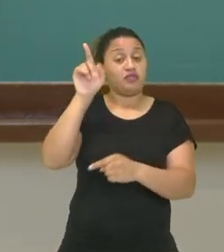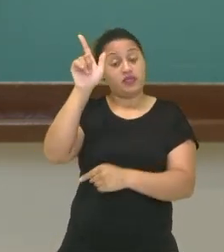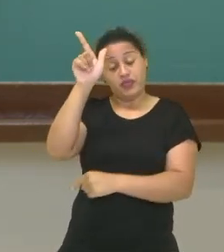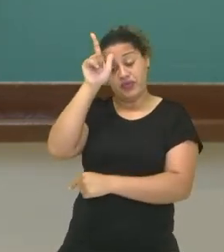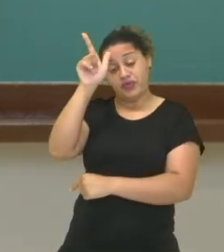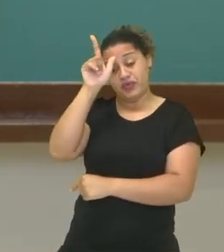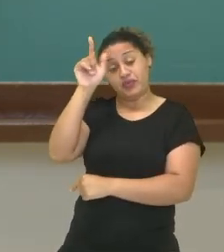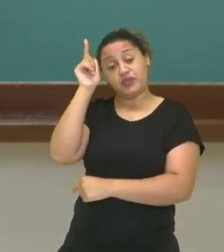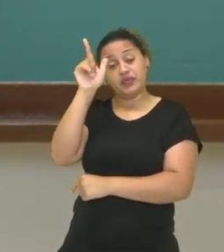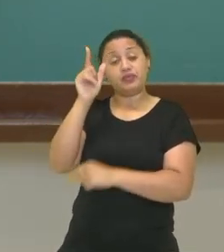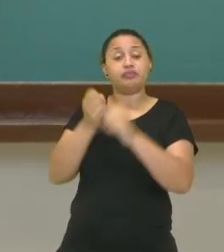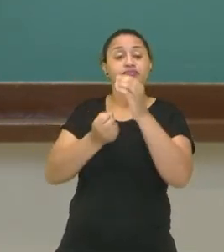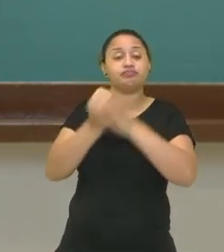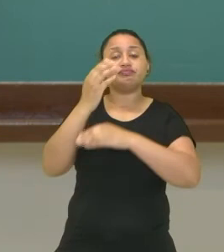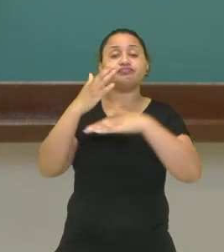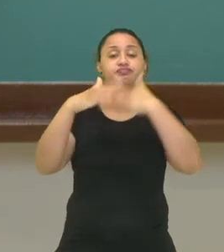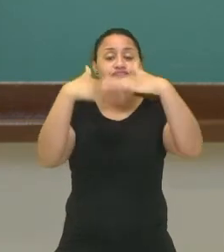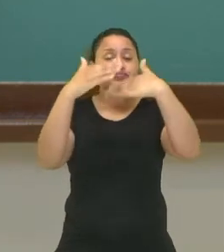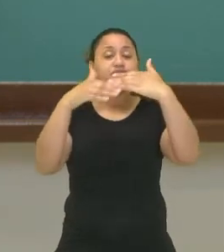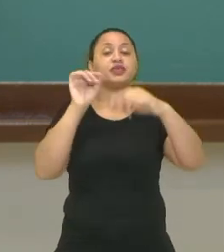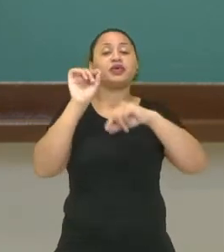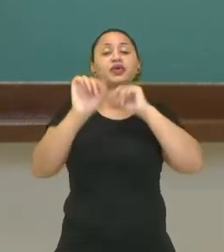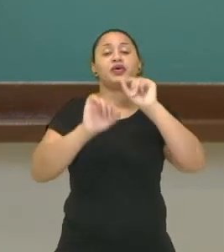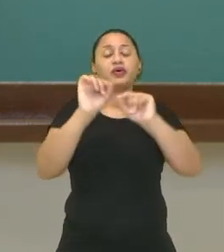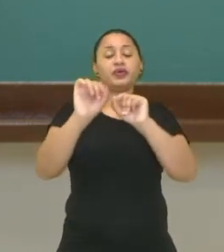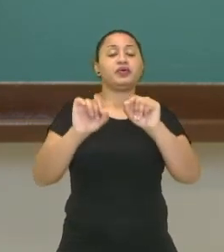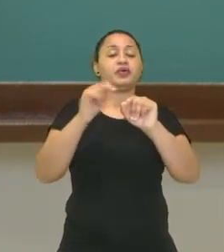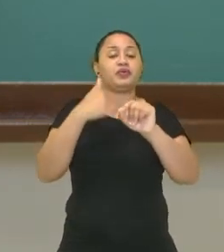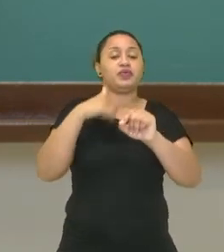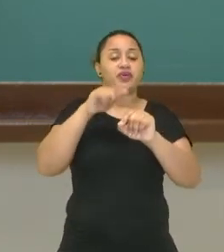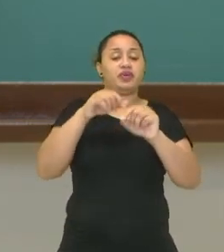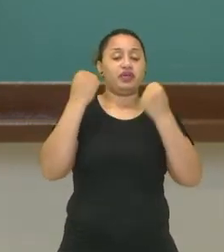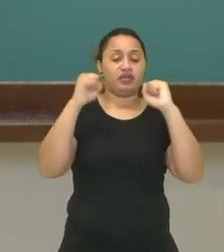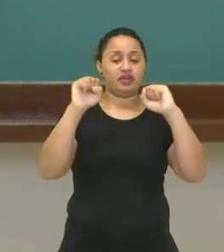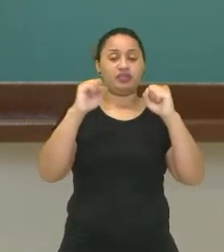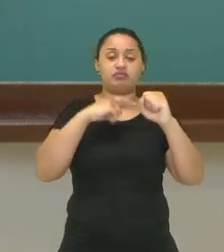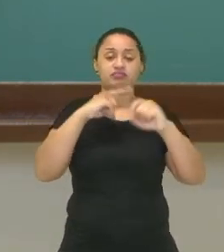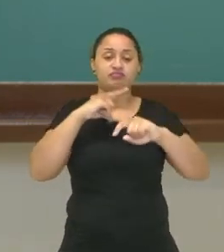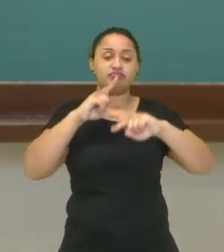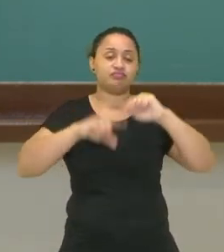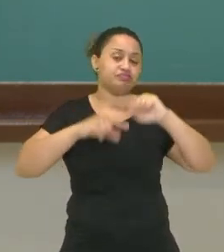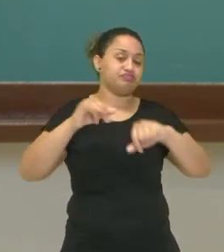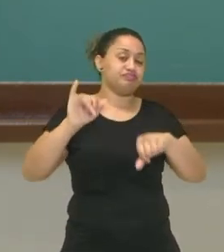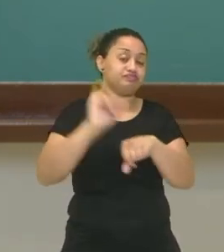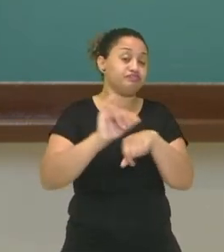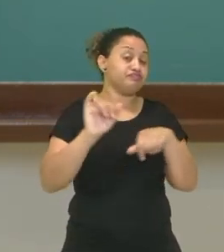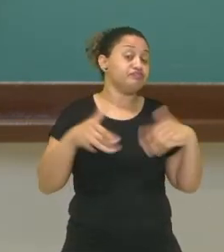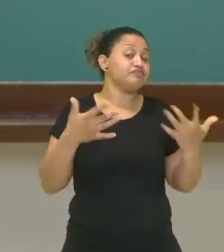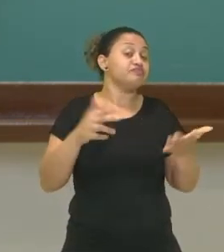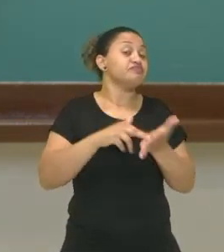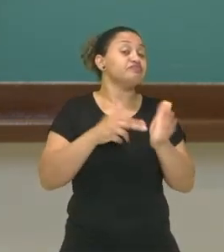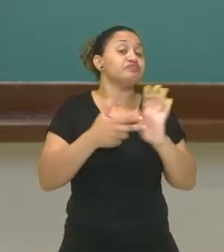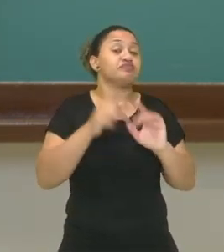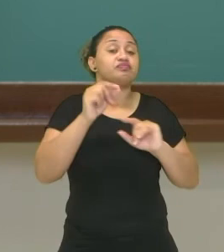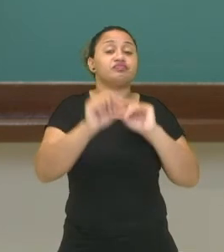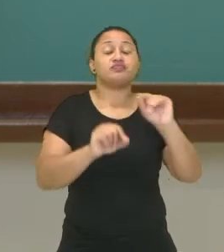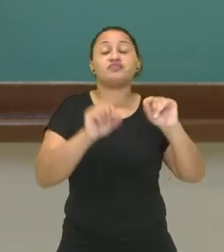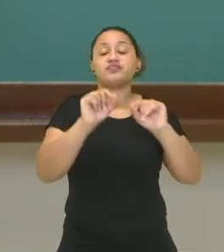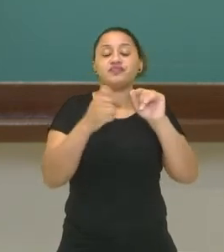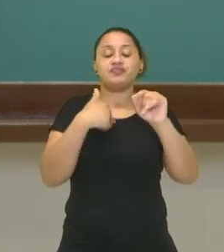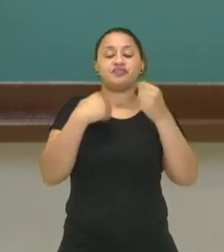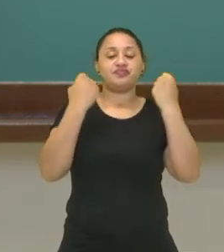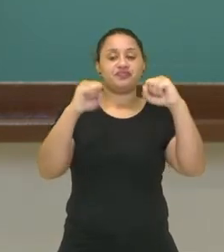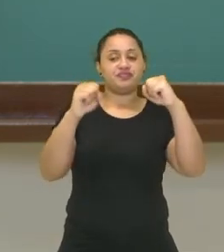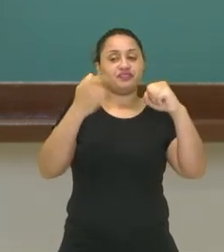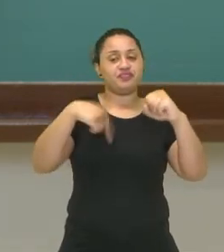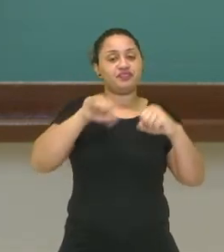eles desenvolveram a ginástica com aparelhos, ou seja, aquela ginástica que nós vimos lá